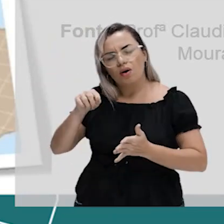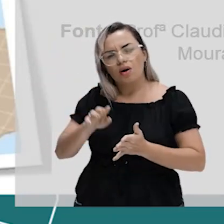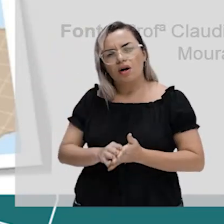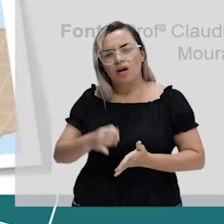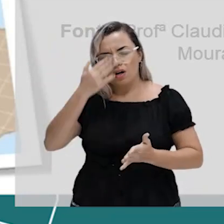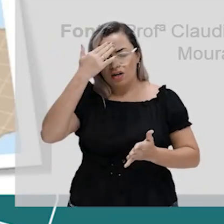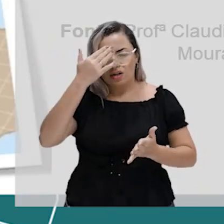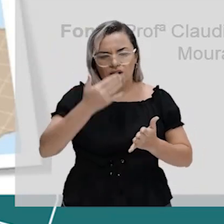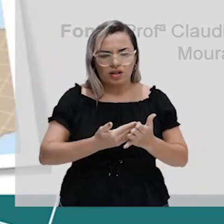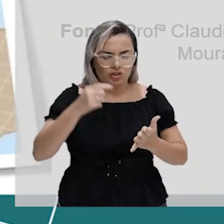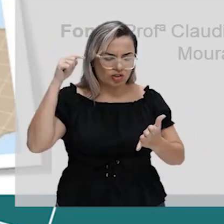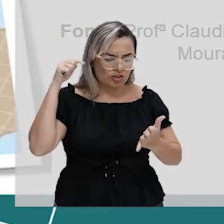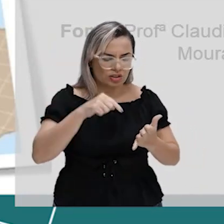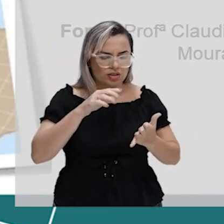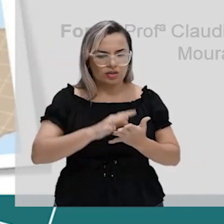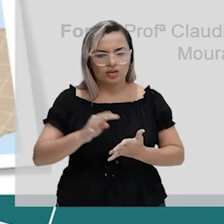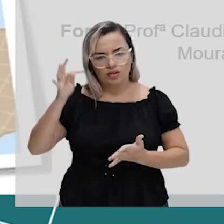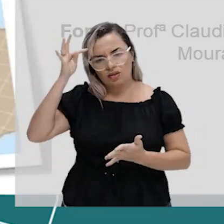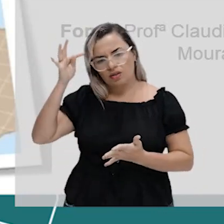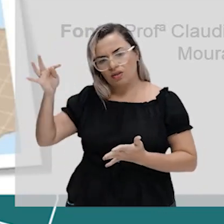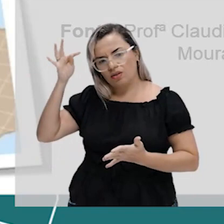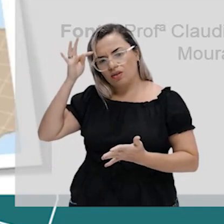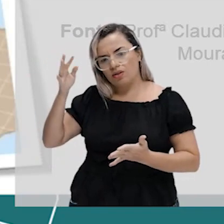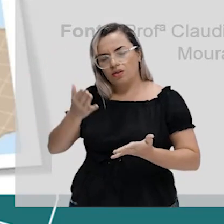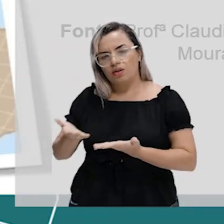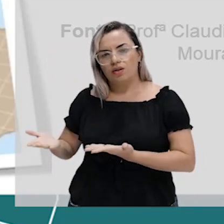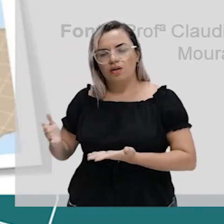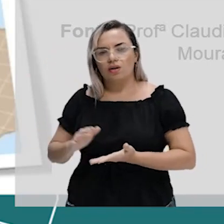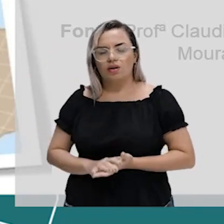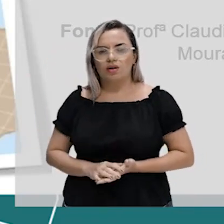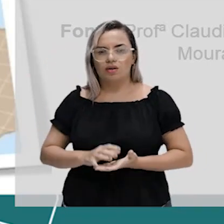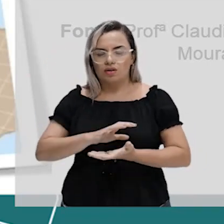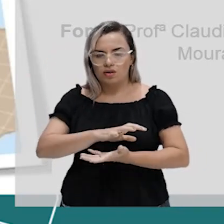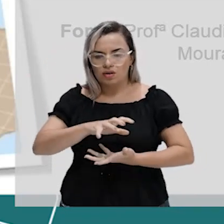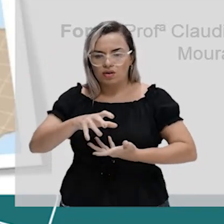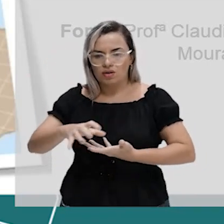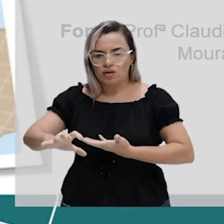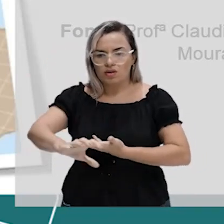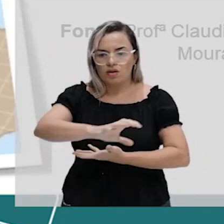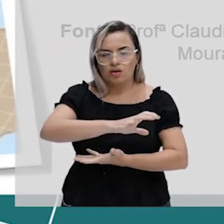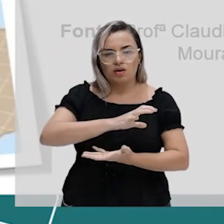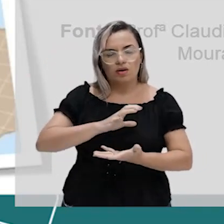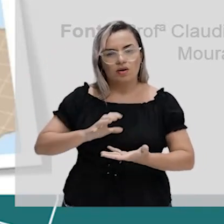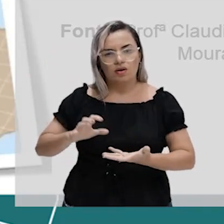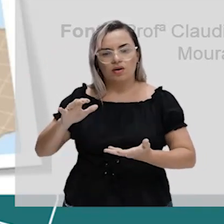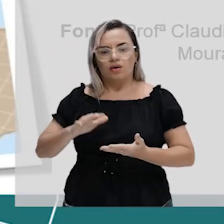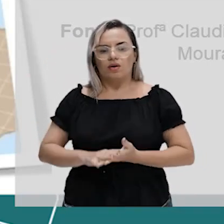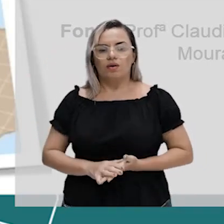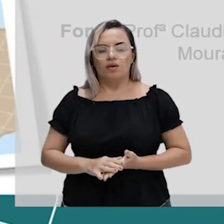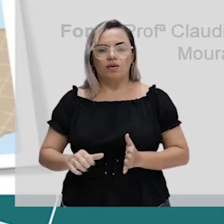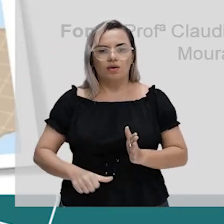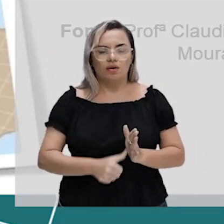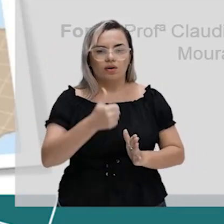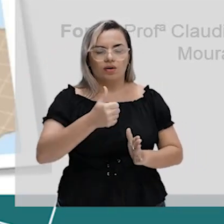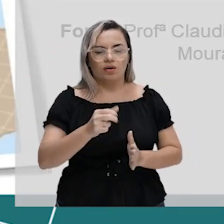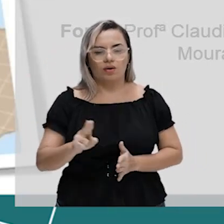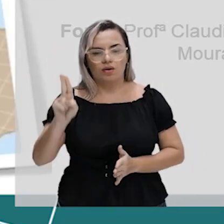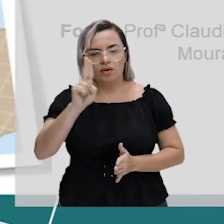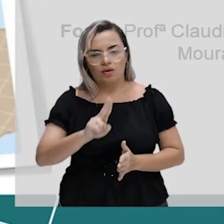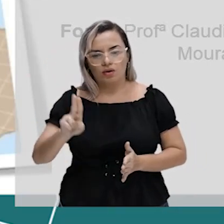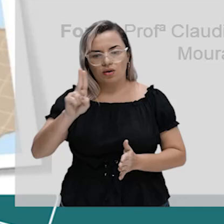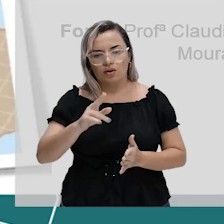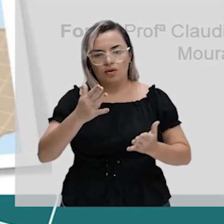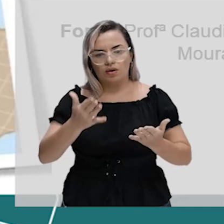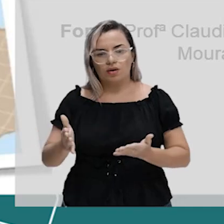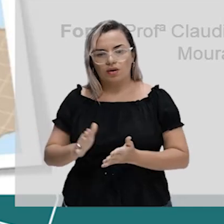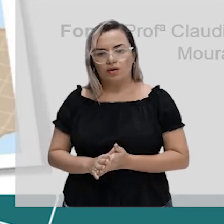defender essa suposta deriva continental, né? Primeiro argumento que é usado é o argumento